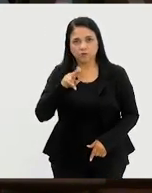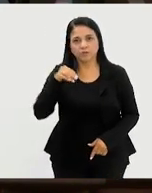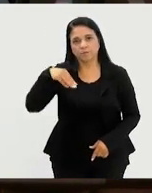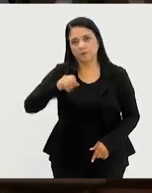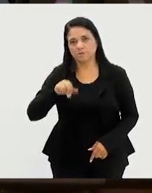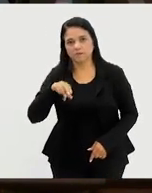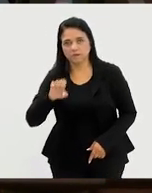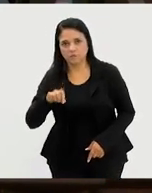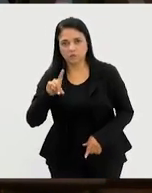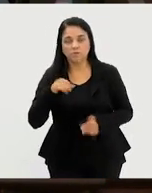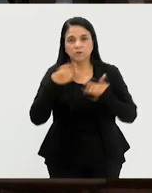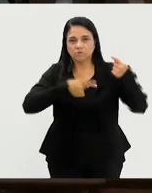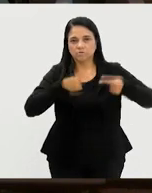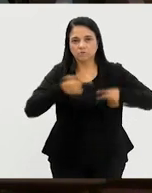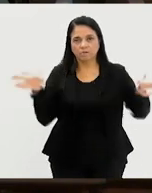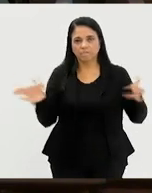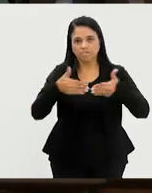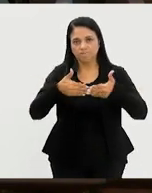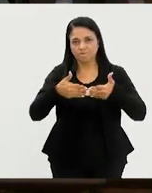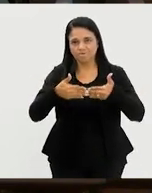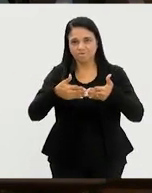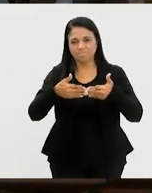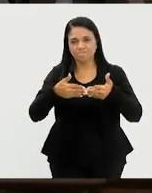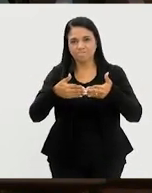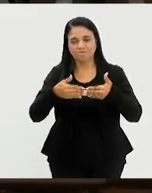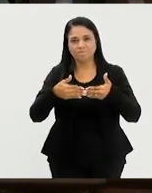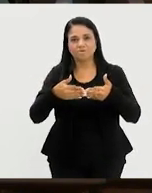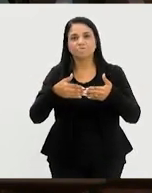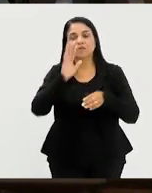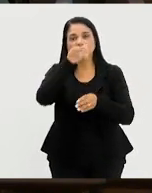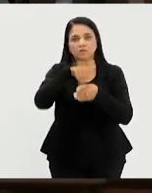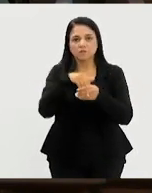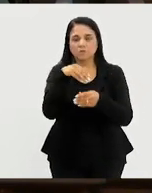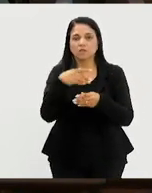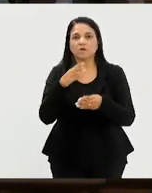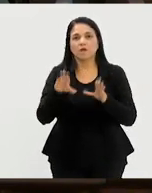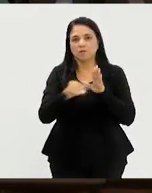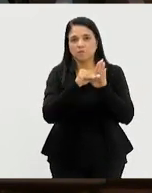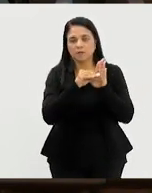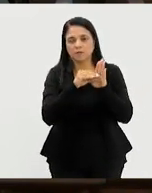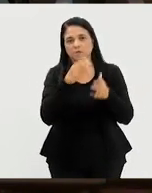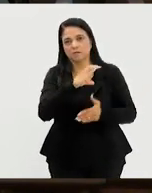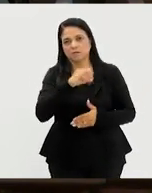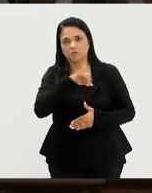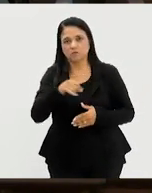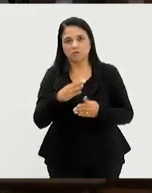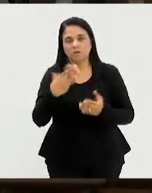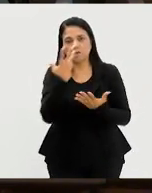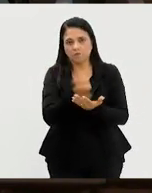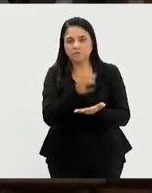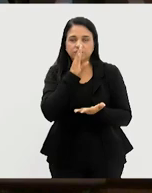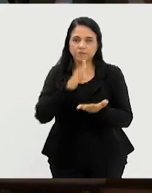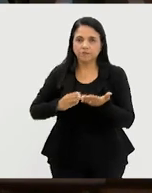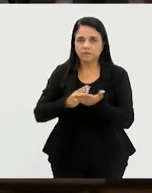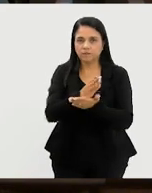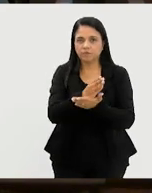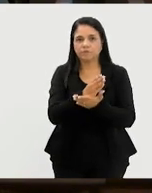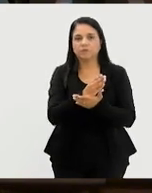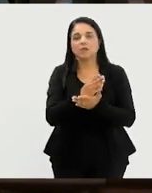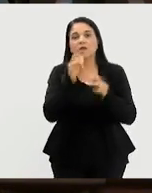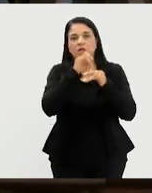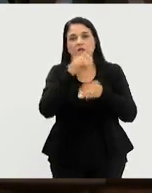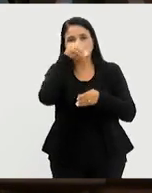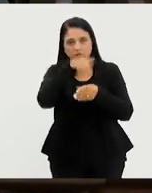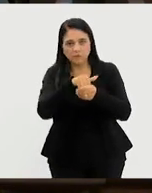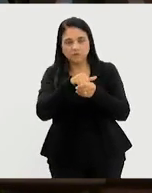discussão nãoo que quu encerrado a discussão em votação a emenda da ccj senhores que a permane Como estão aprovados em votação